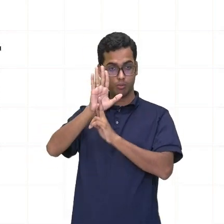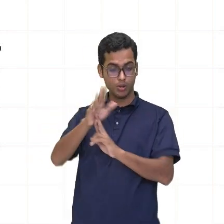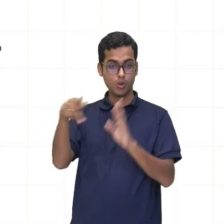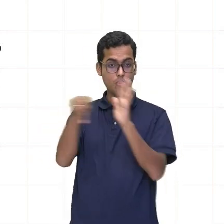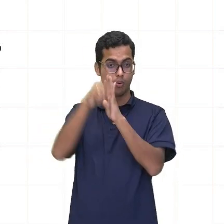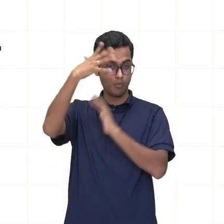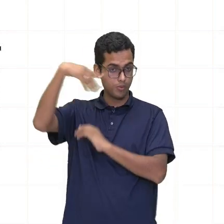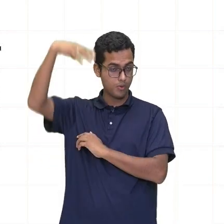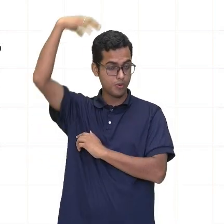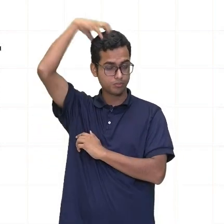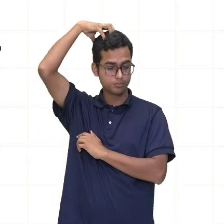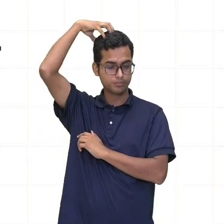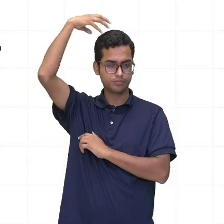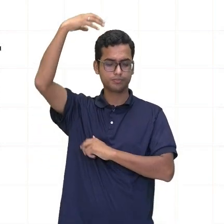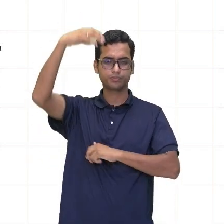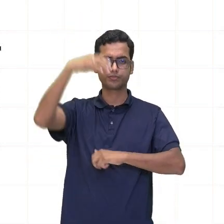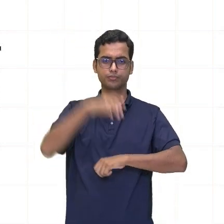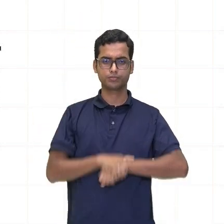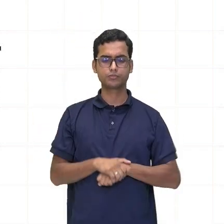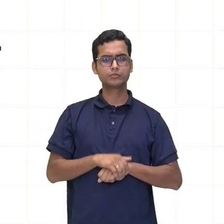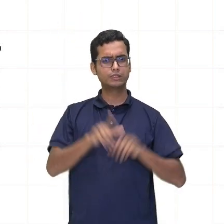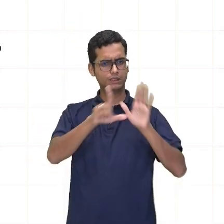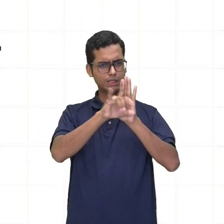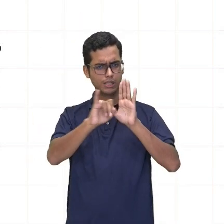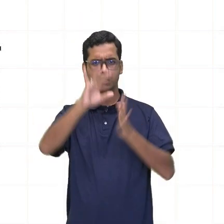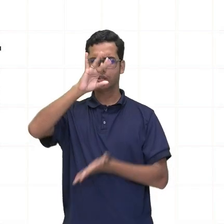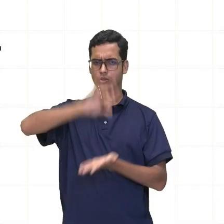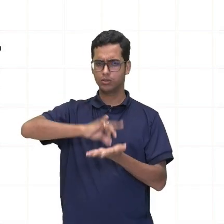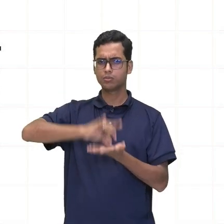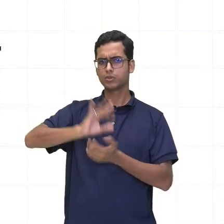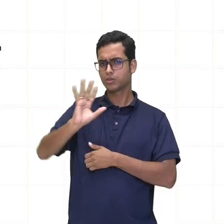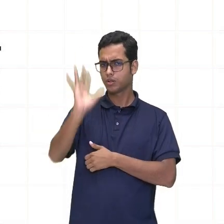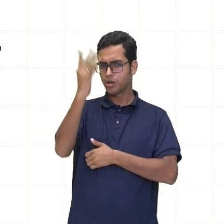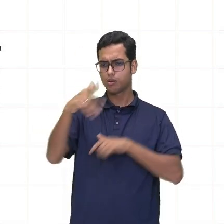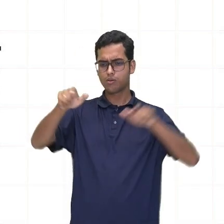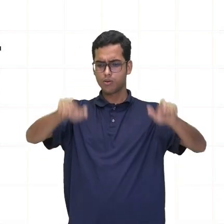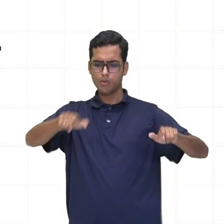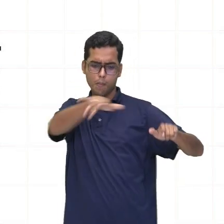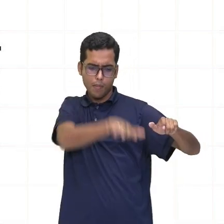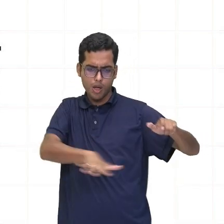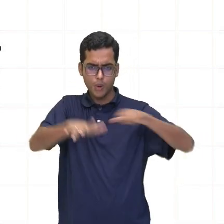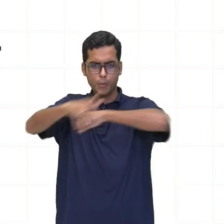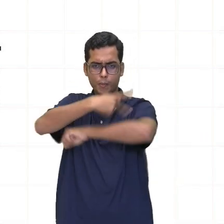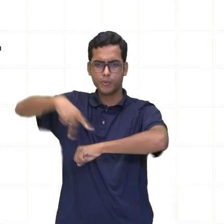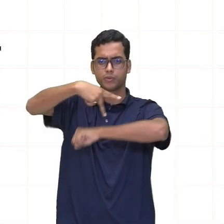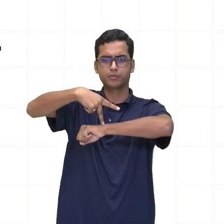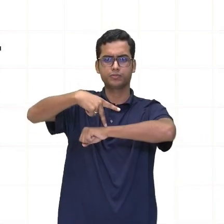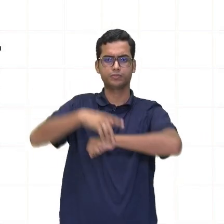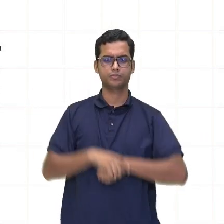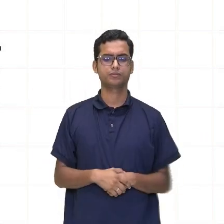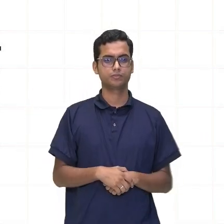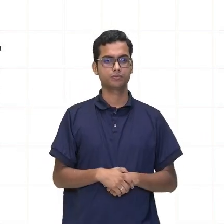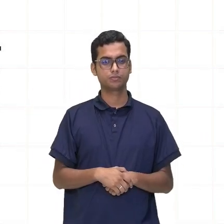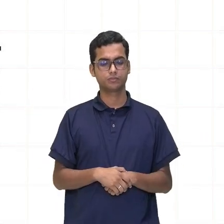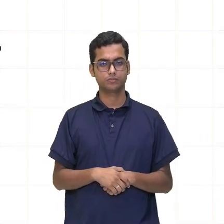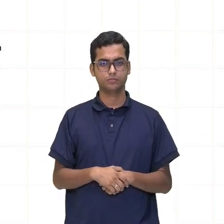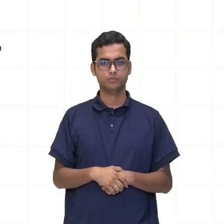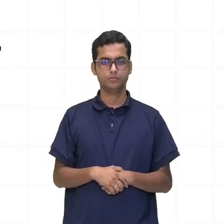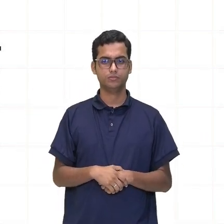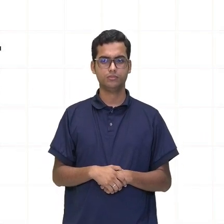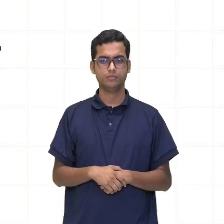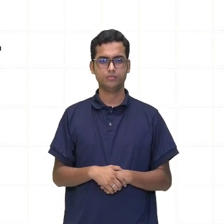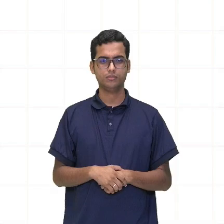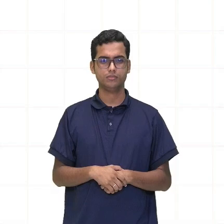leis estavam sendo seguidas e estavam sendo aplicadas no território nacional. Além disso, haverá